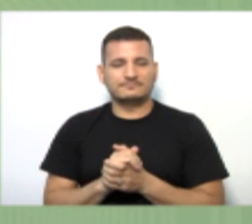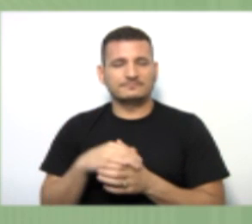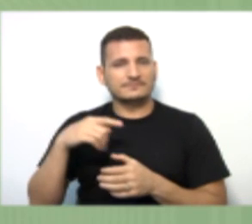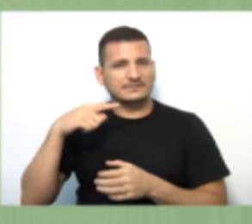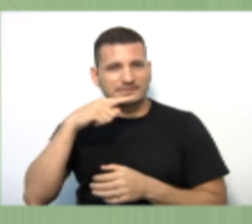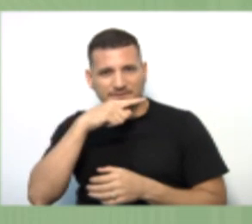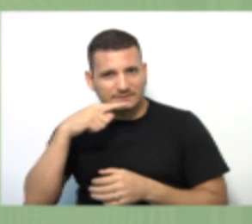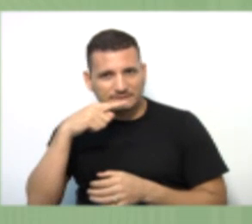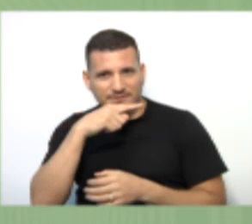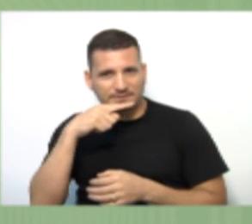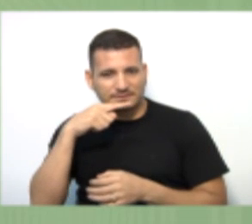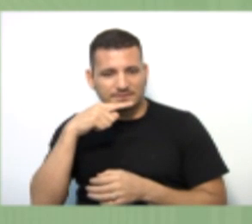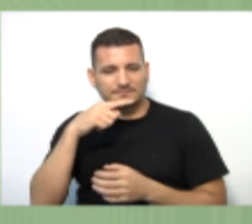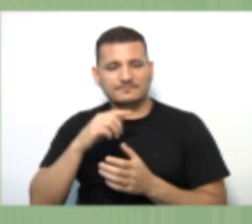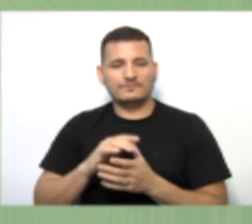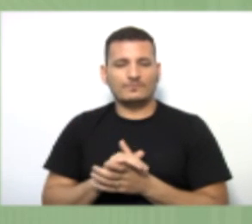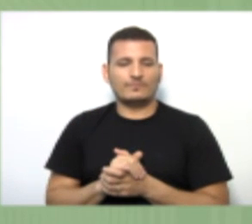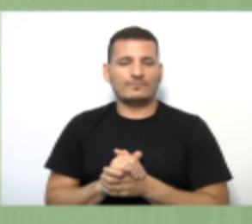escovou os dentes,